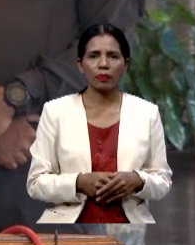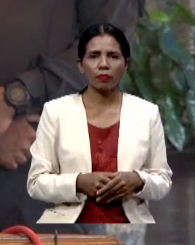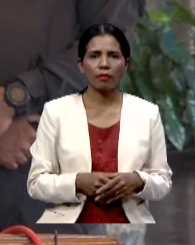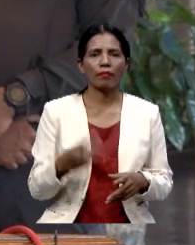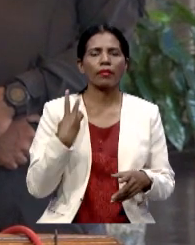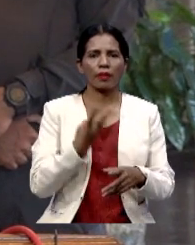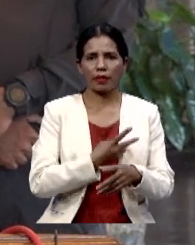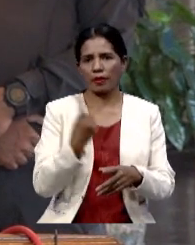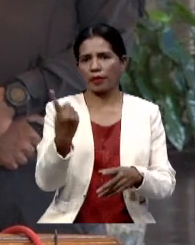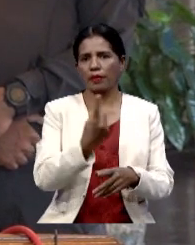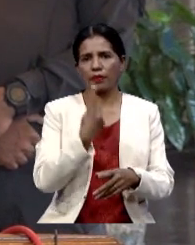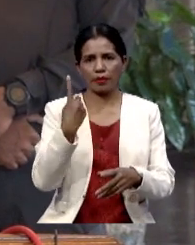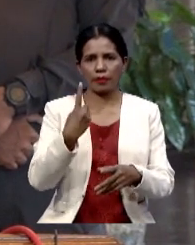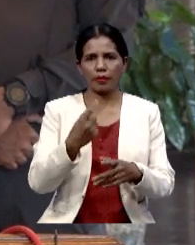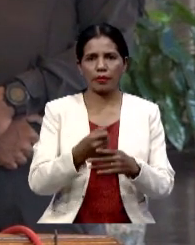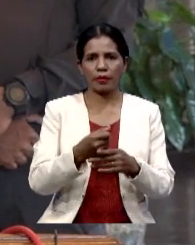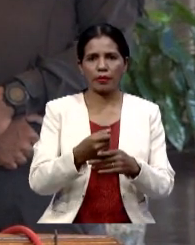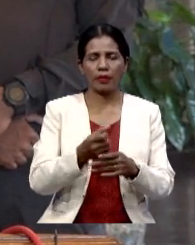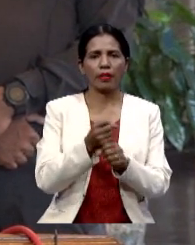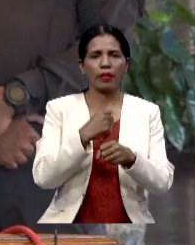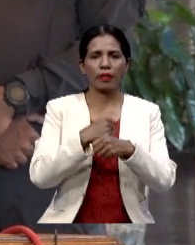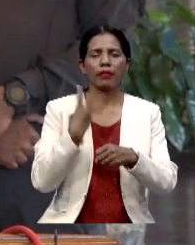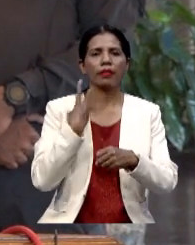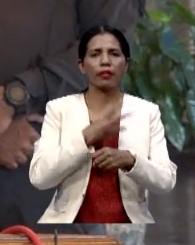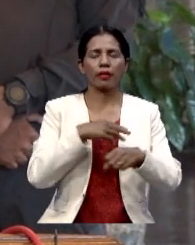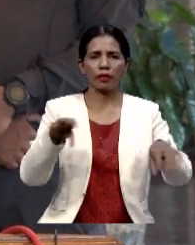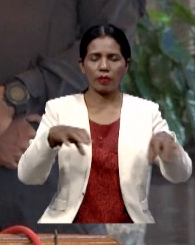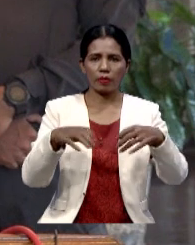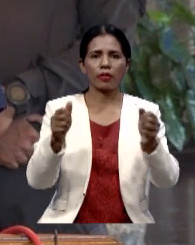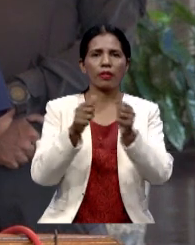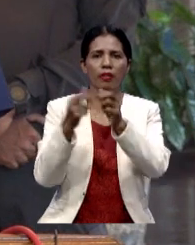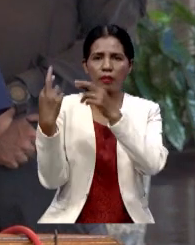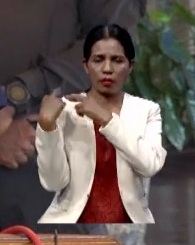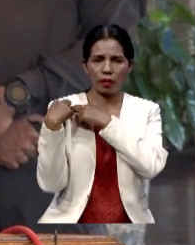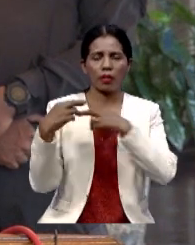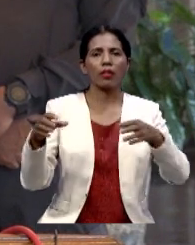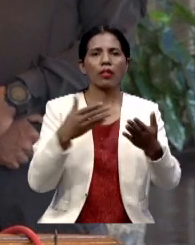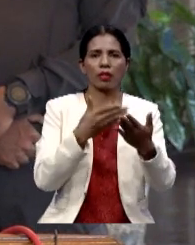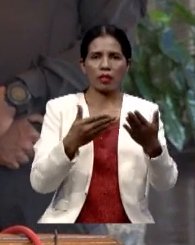ita na fati halau itania kenar ho rekursu nibe maka